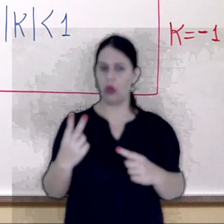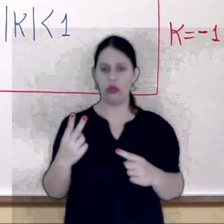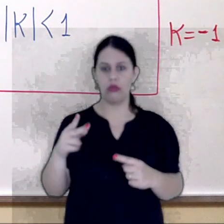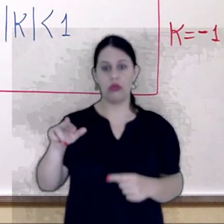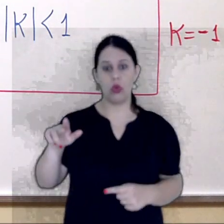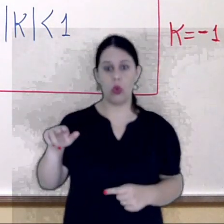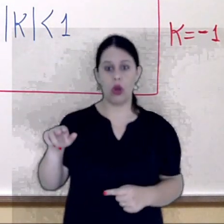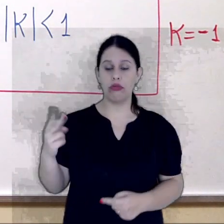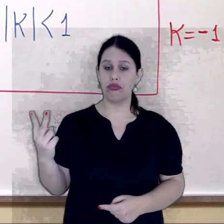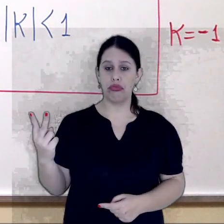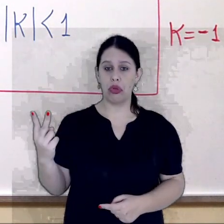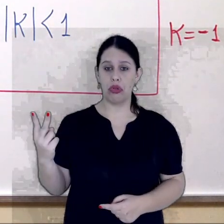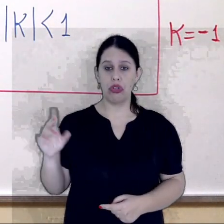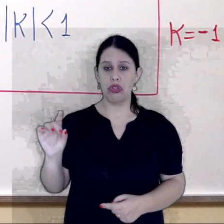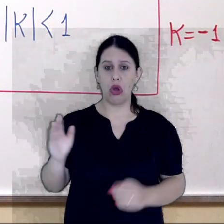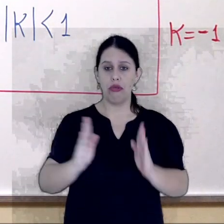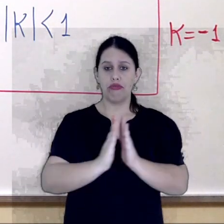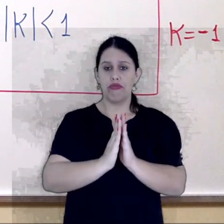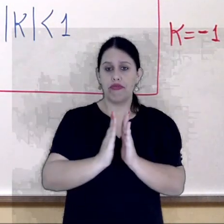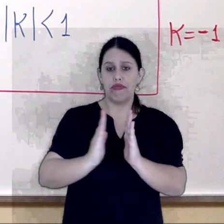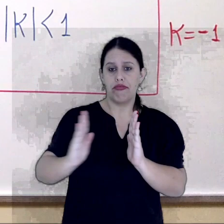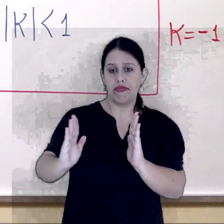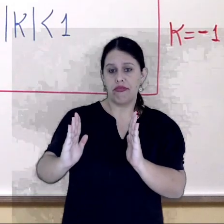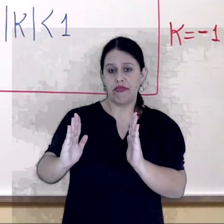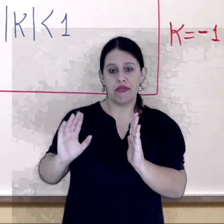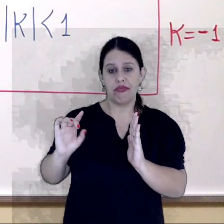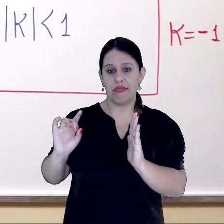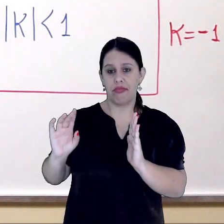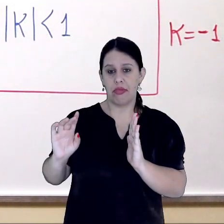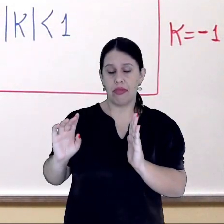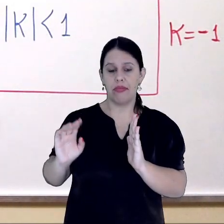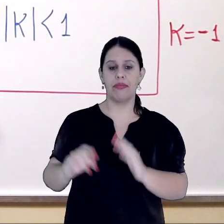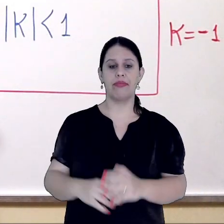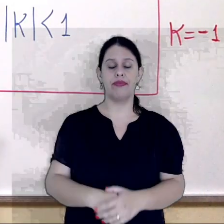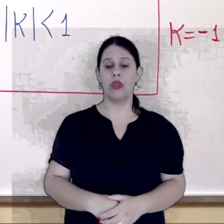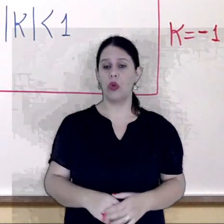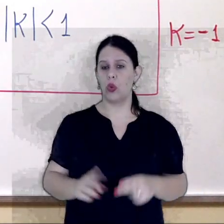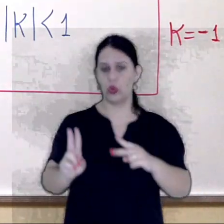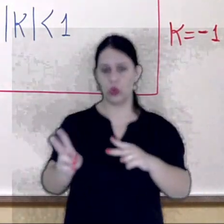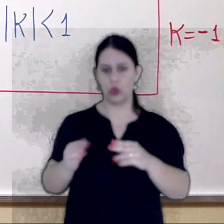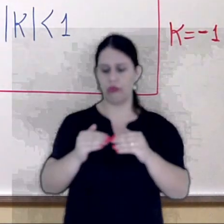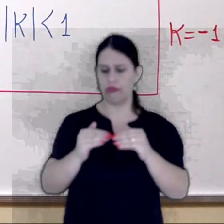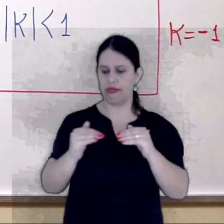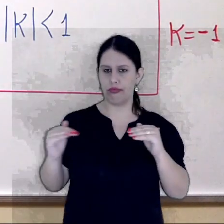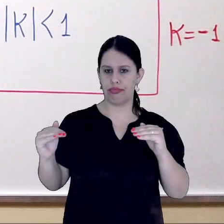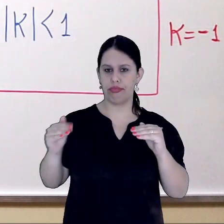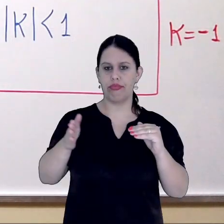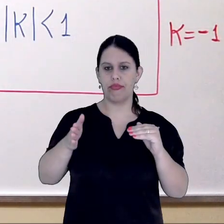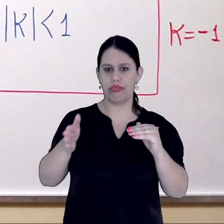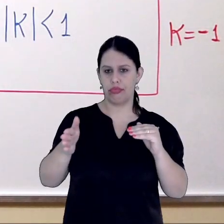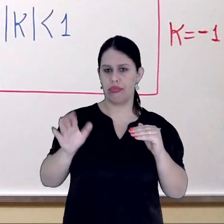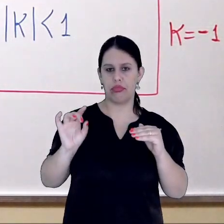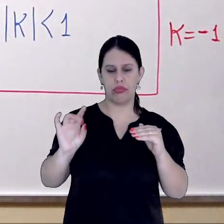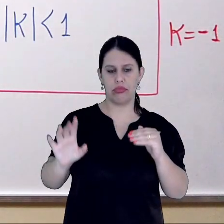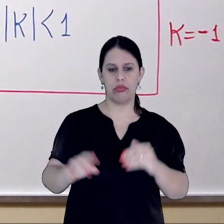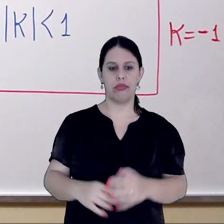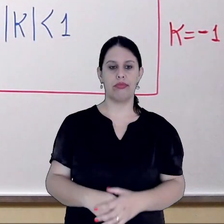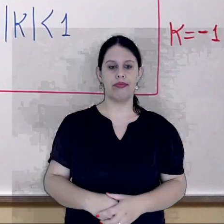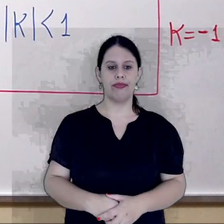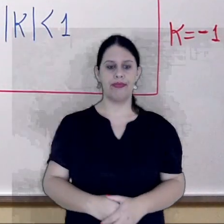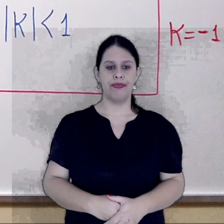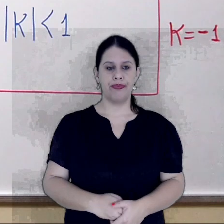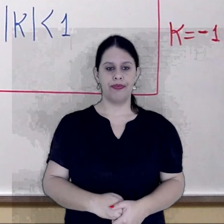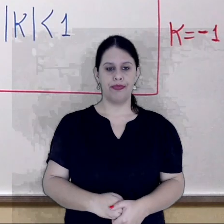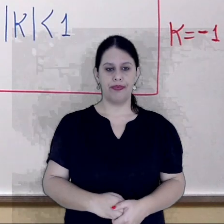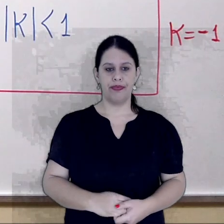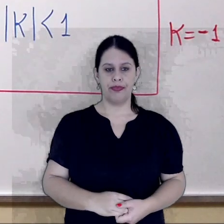ele passou a ter módulo 2. Só esticou. Ok? Manteve a direção, manteve o sentido. Legal?